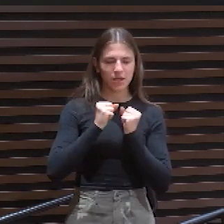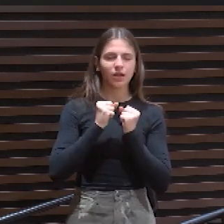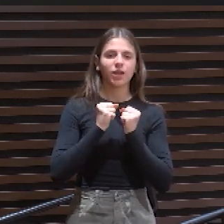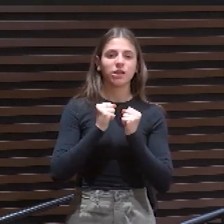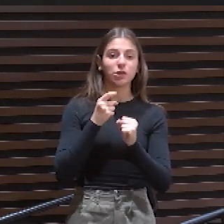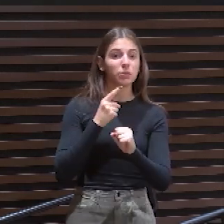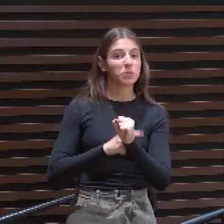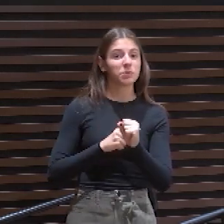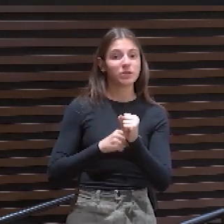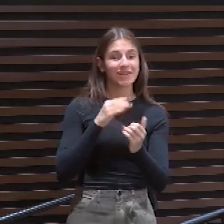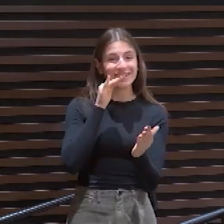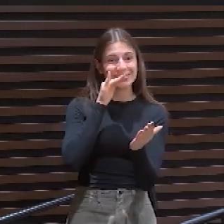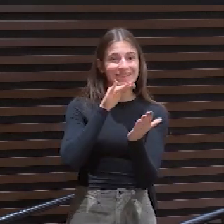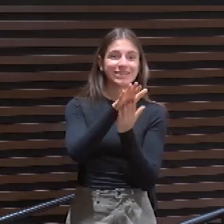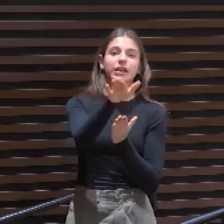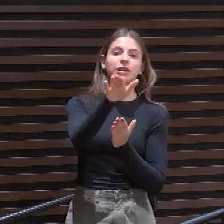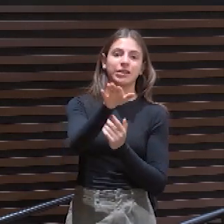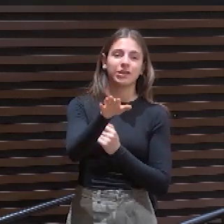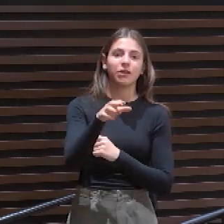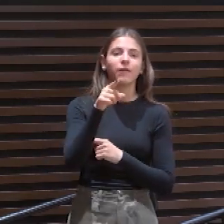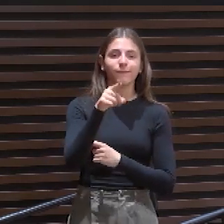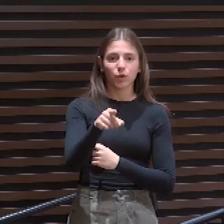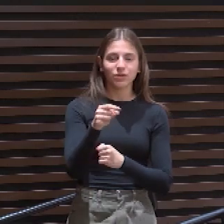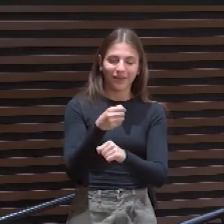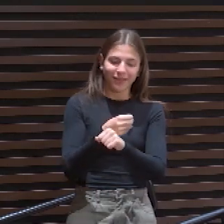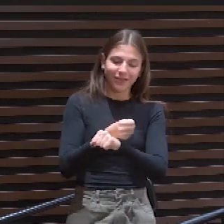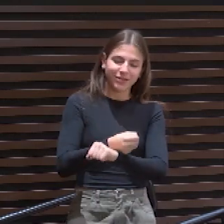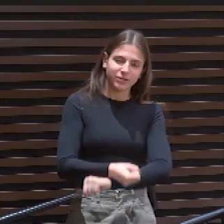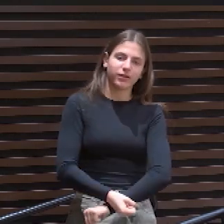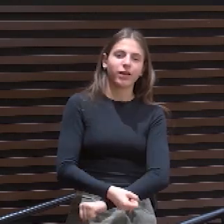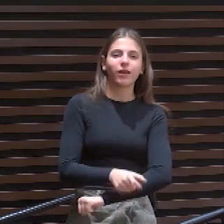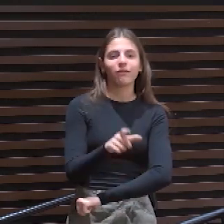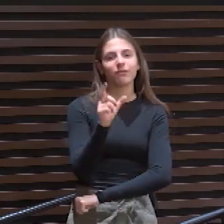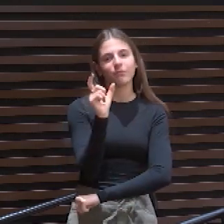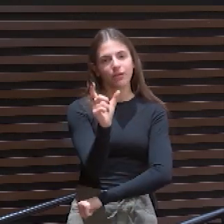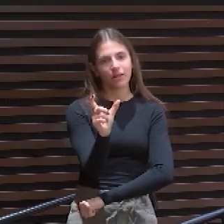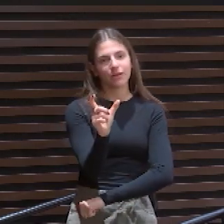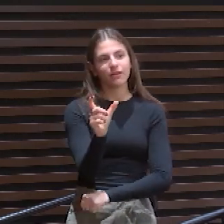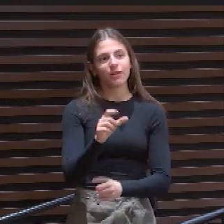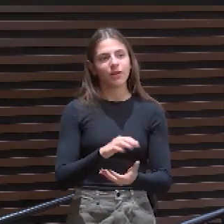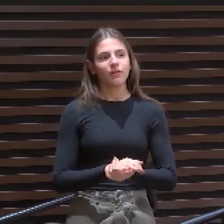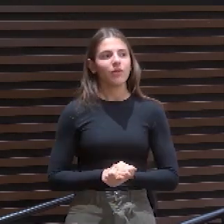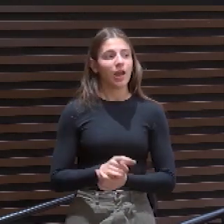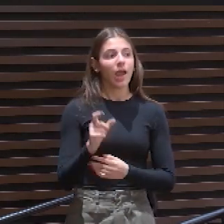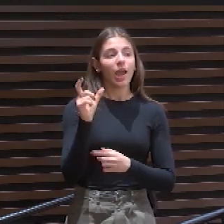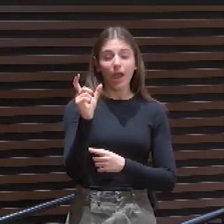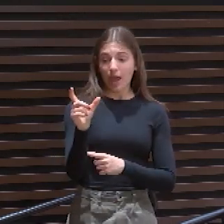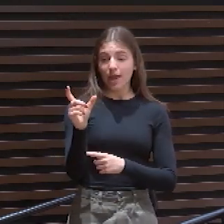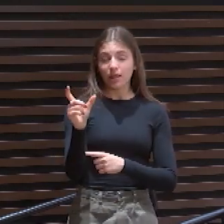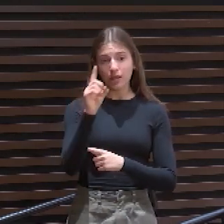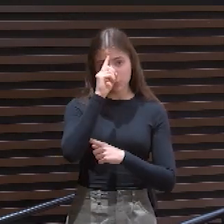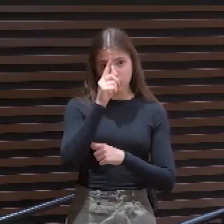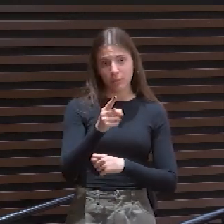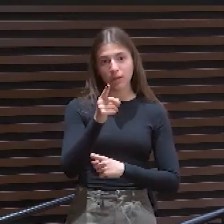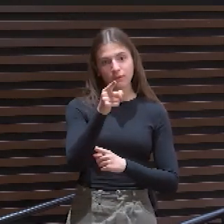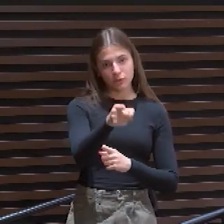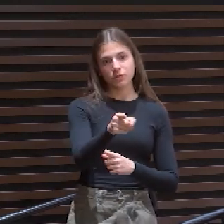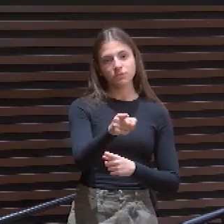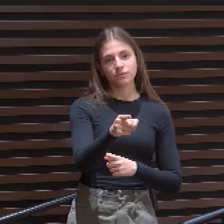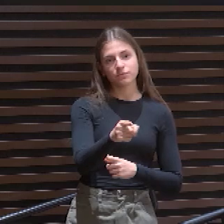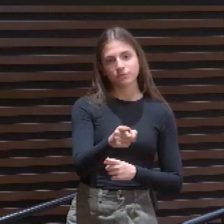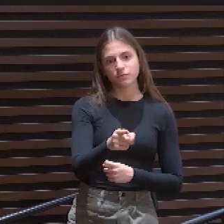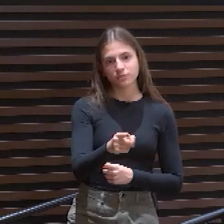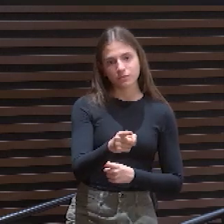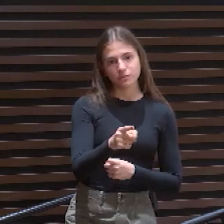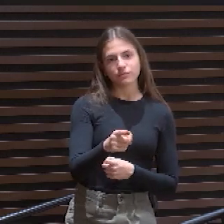que ela sai, você se tornou escravo da palavra. Ela é dona de você. A